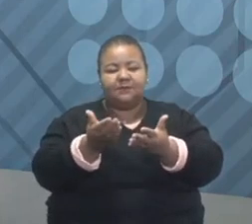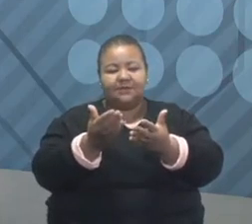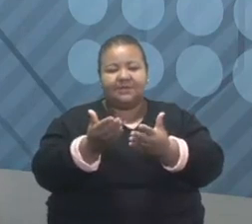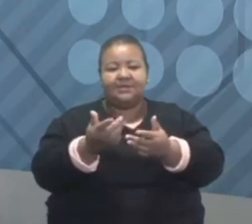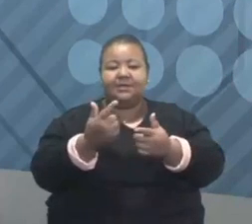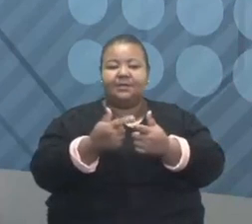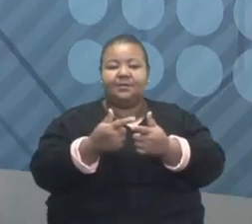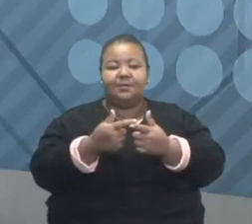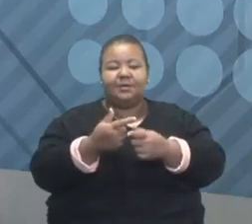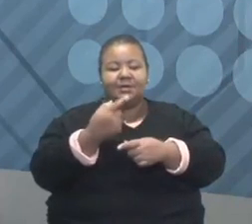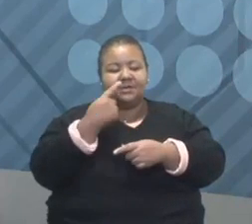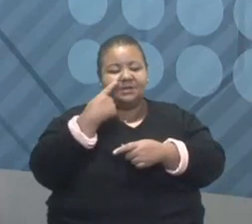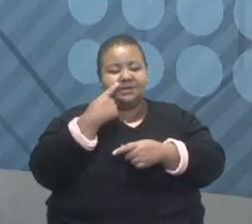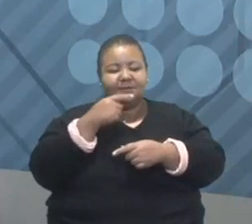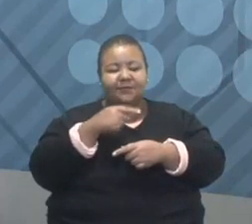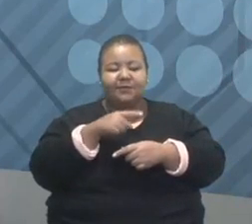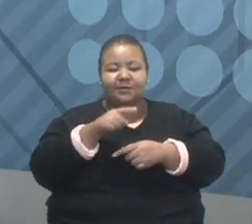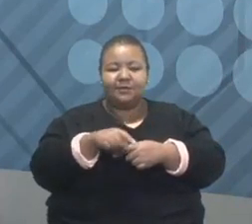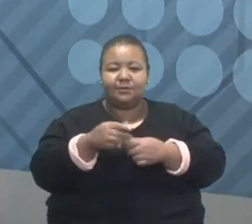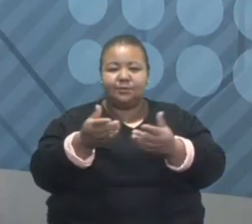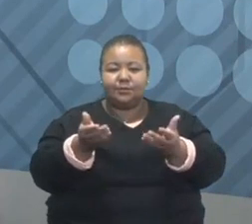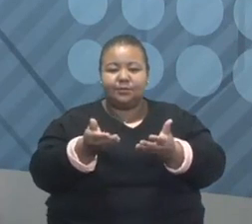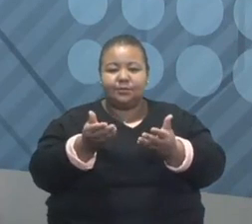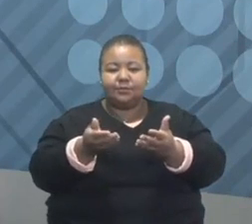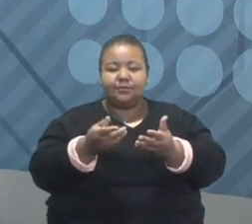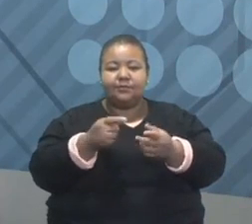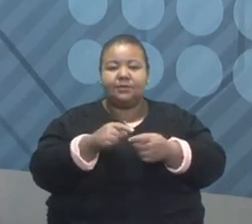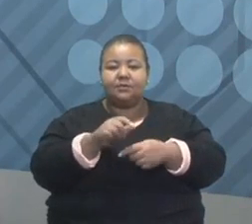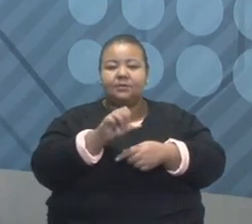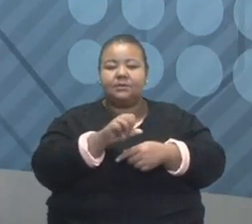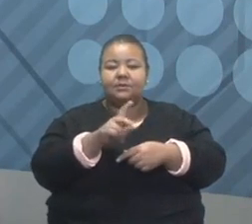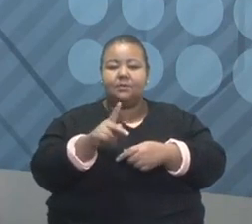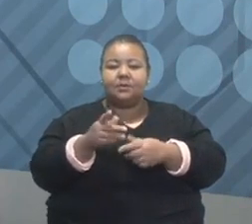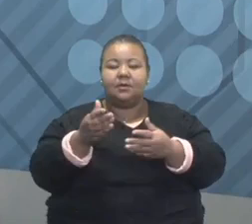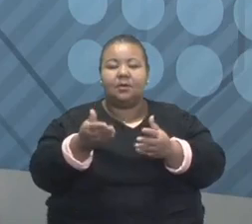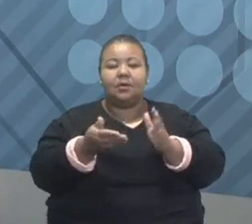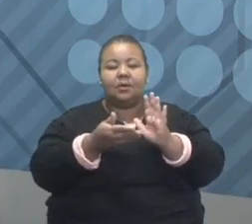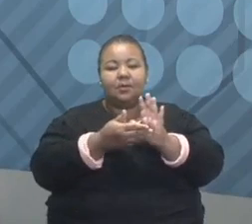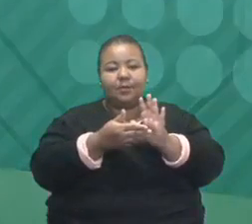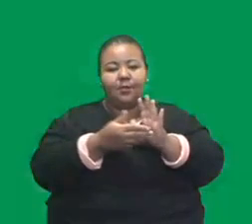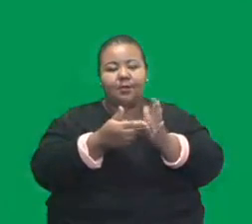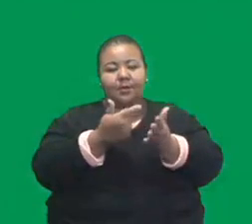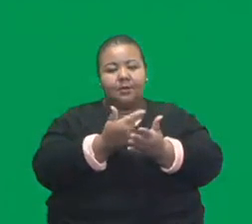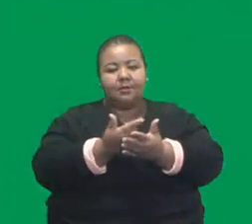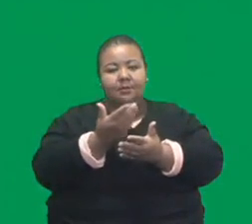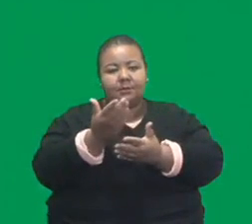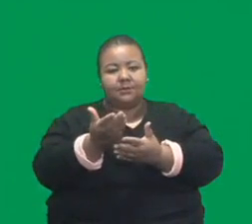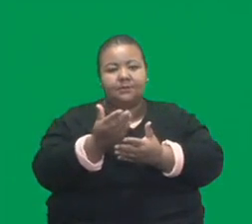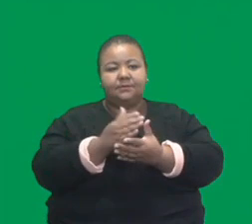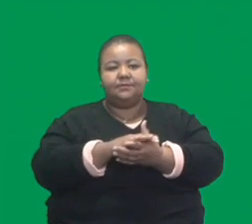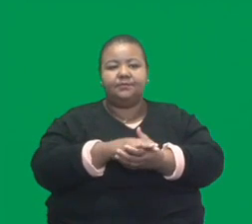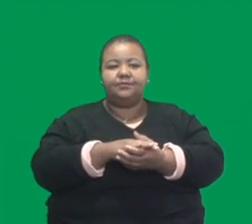gente acabou de ver esse conceito de autovalor e autovetor. Vimos uma situação problema, então eu vou propor uma tarefa para você.